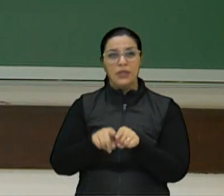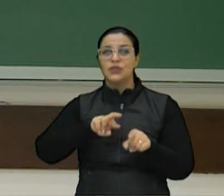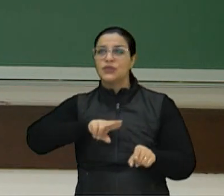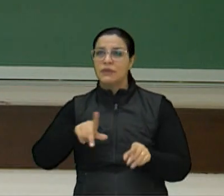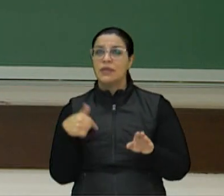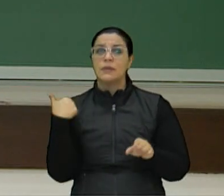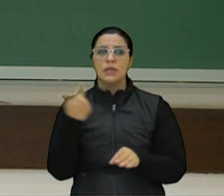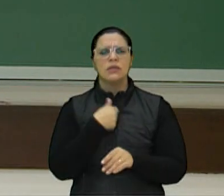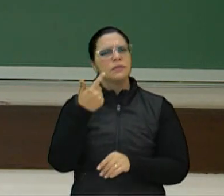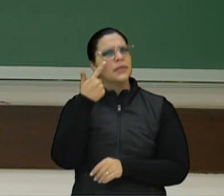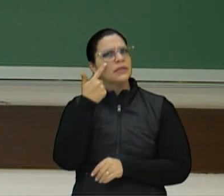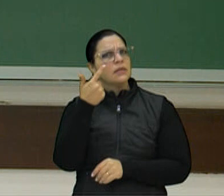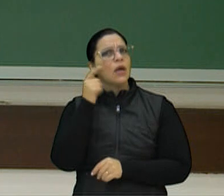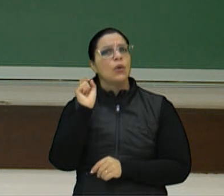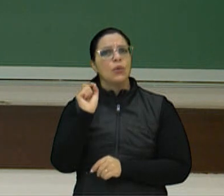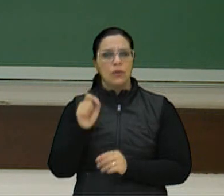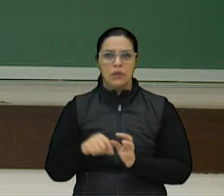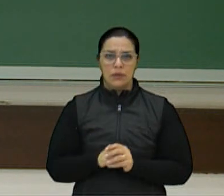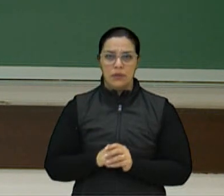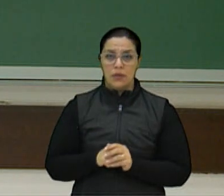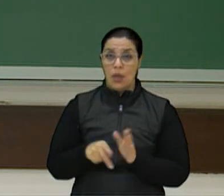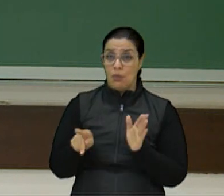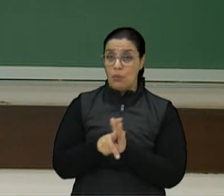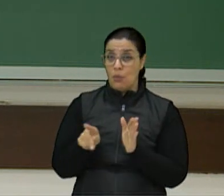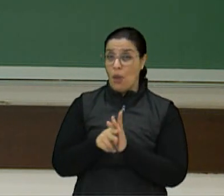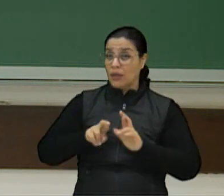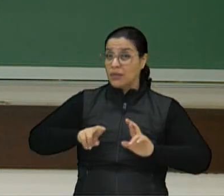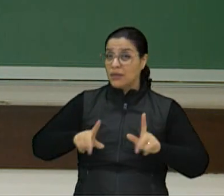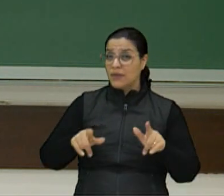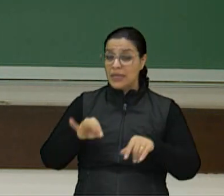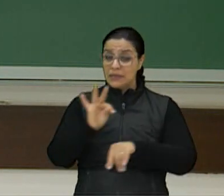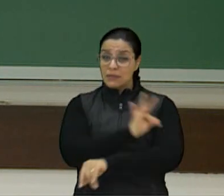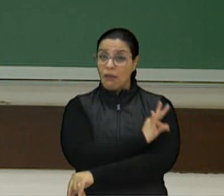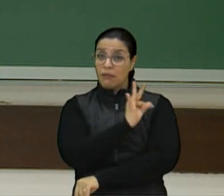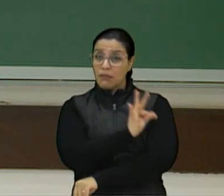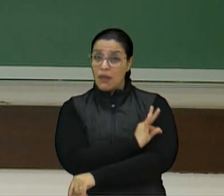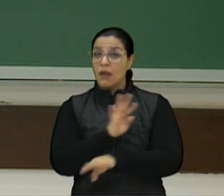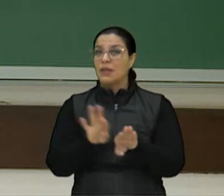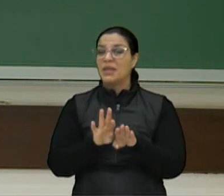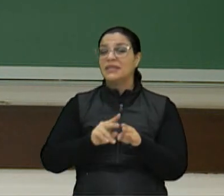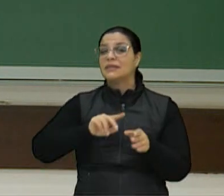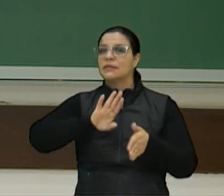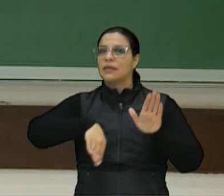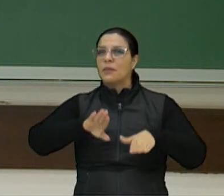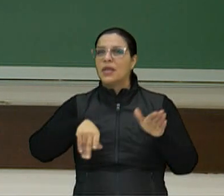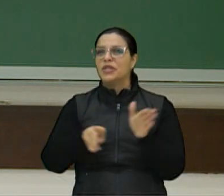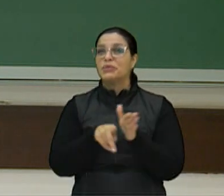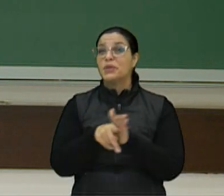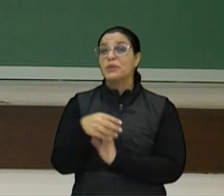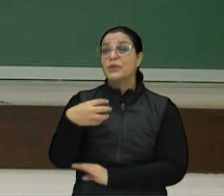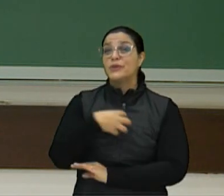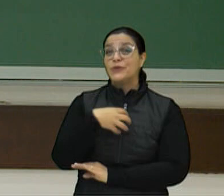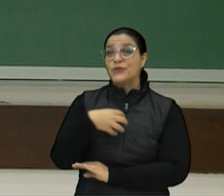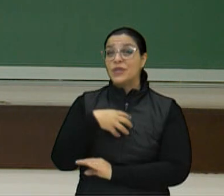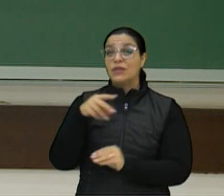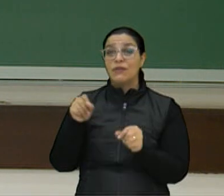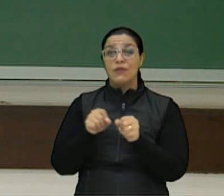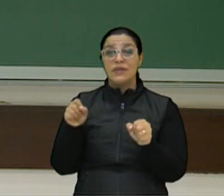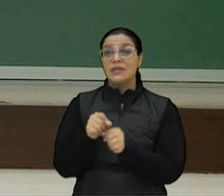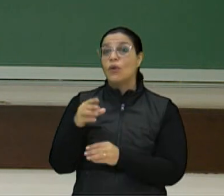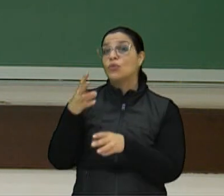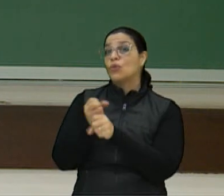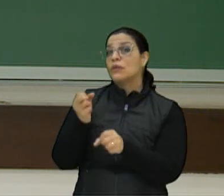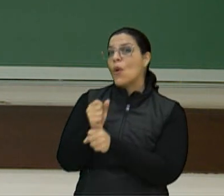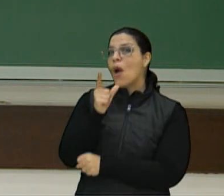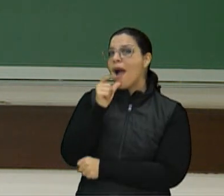mas o que é importante você saber? Que essas diferentes técnicas, elas vão variar de acordo com a forma que você acrescenta a